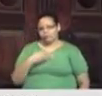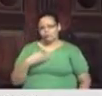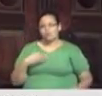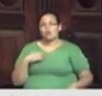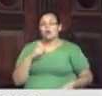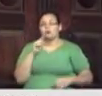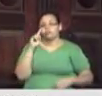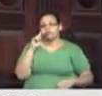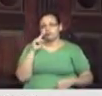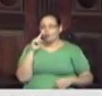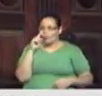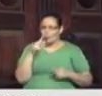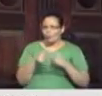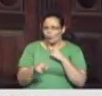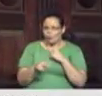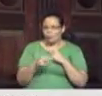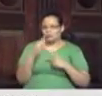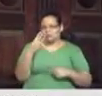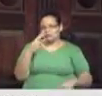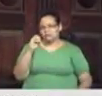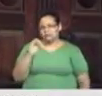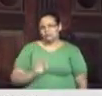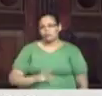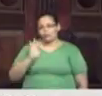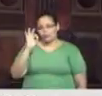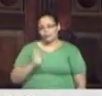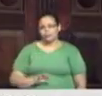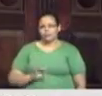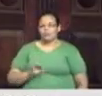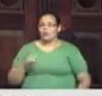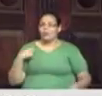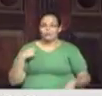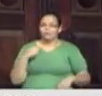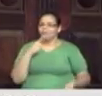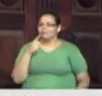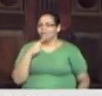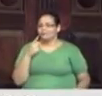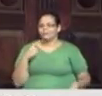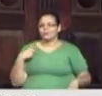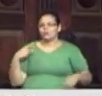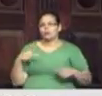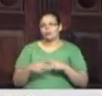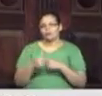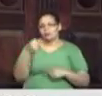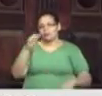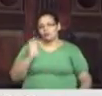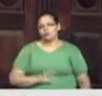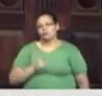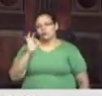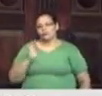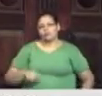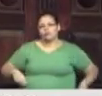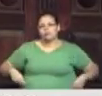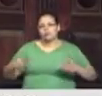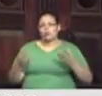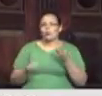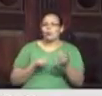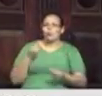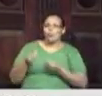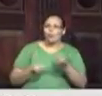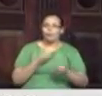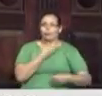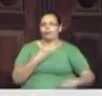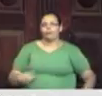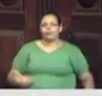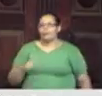cortar 30% dos cargos condicionados do governo. Não conseguiu cortar 7% das despesas. Ora, como um governo desse,